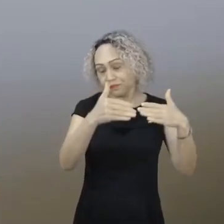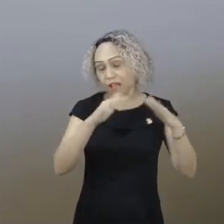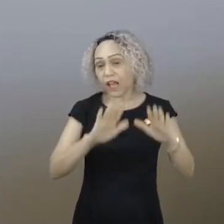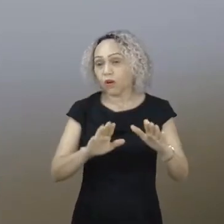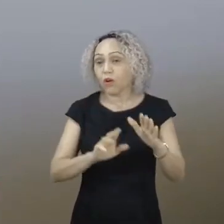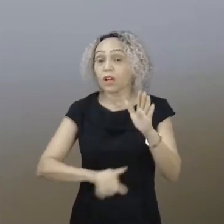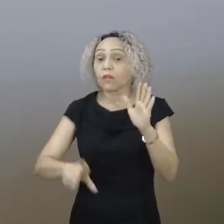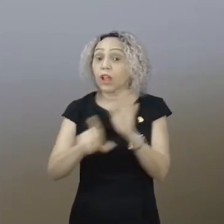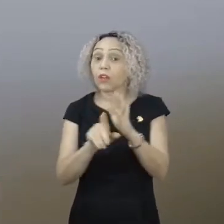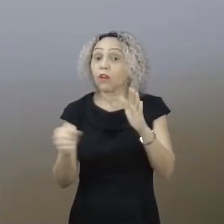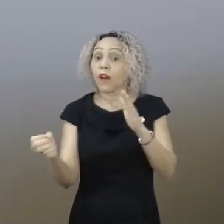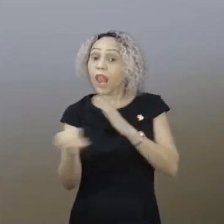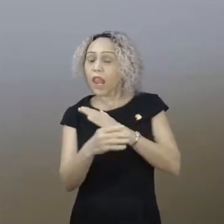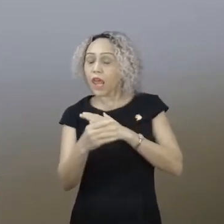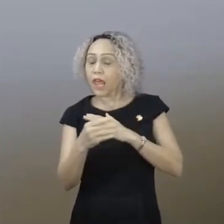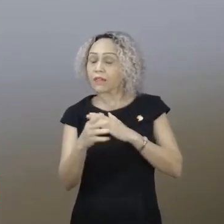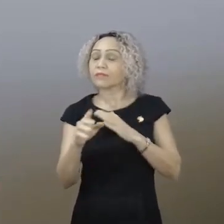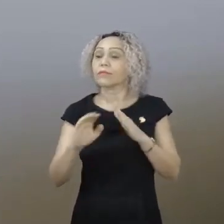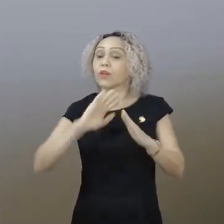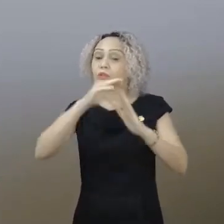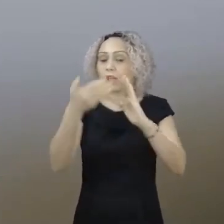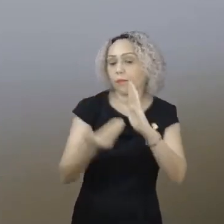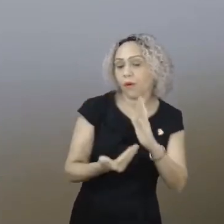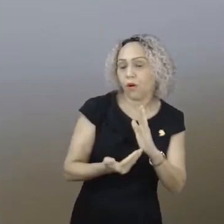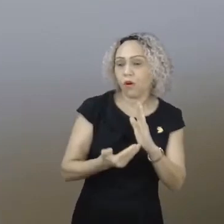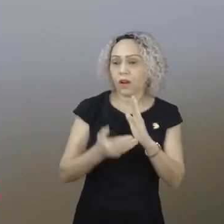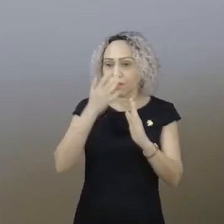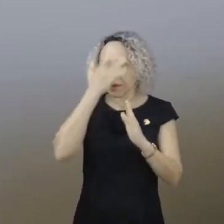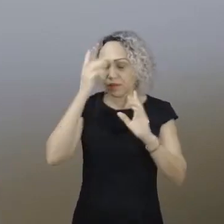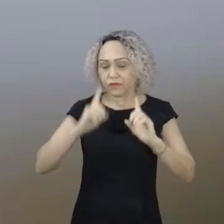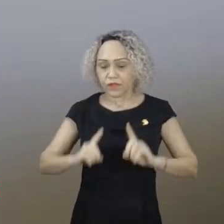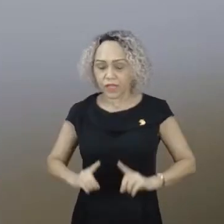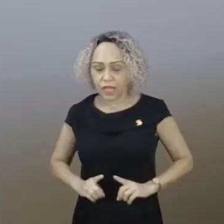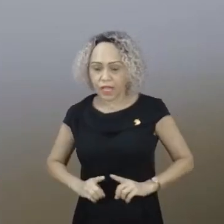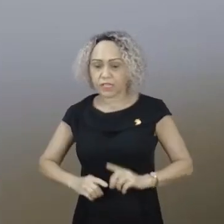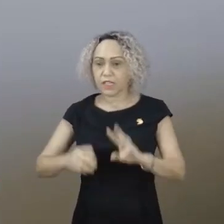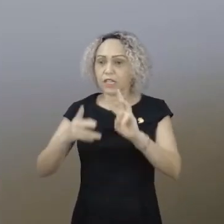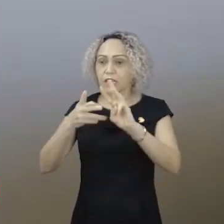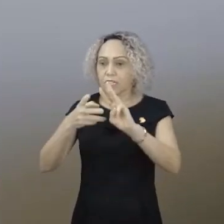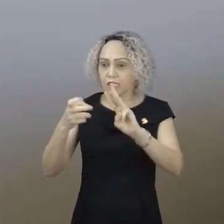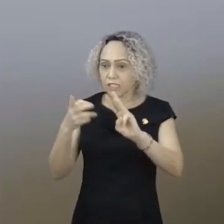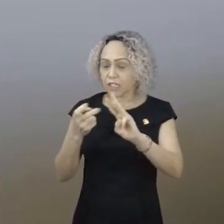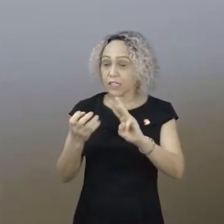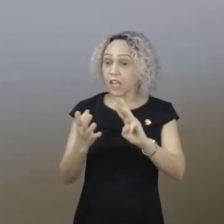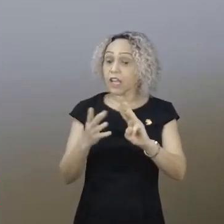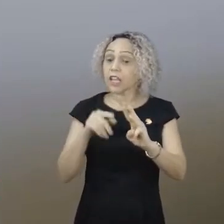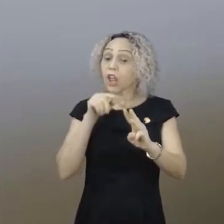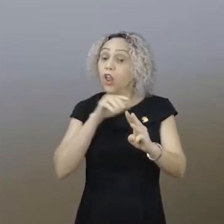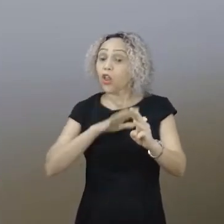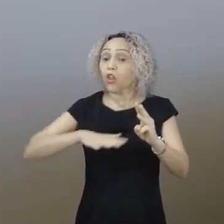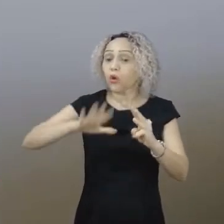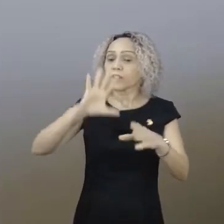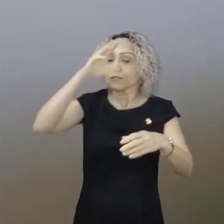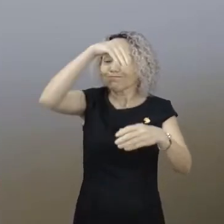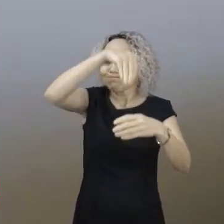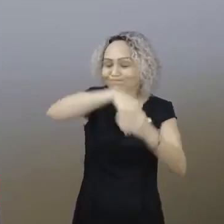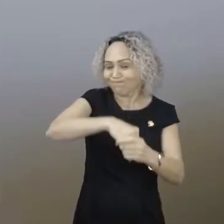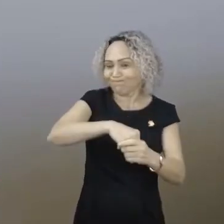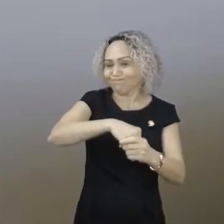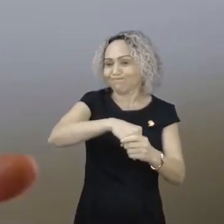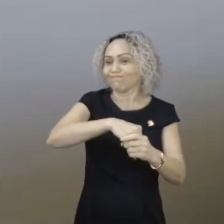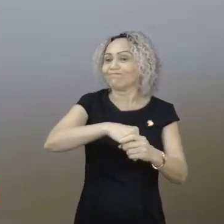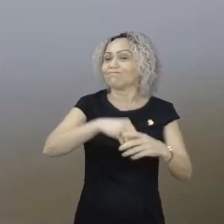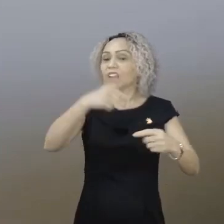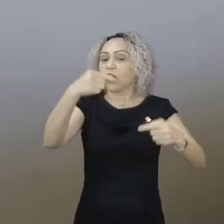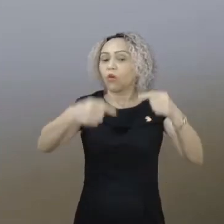com deficiência, os indígenas, todos contemplados na política de cota. E olhamos mais